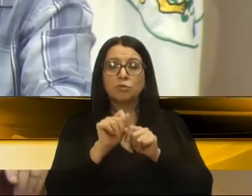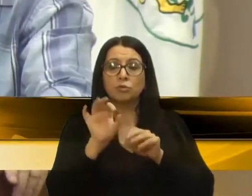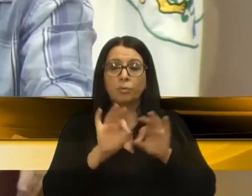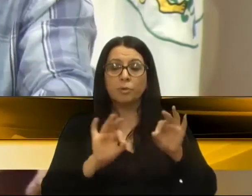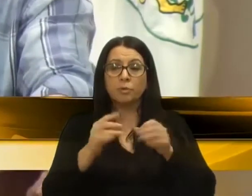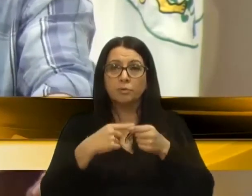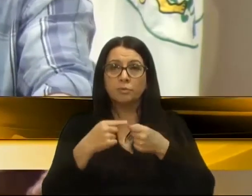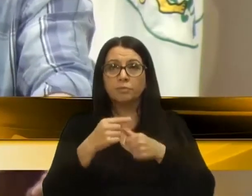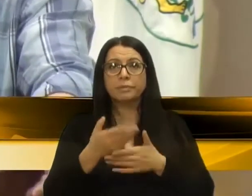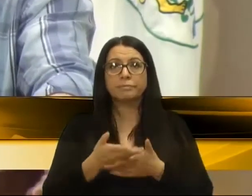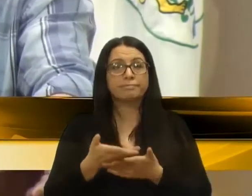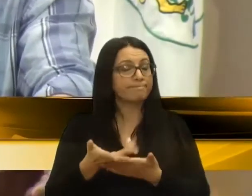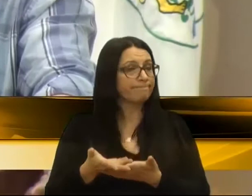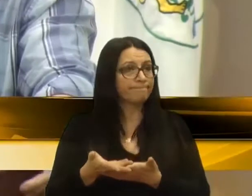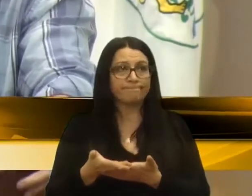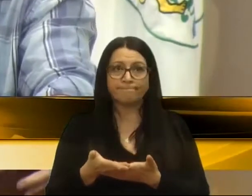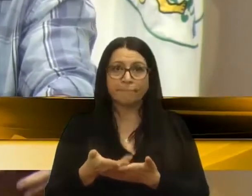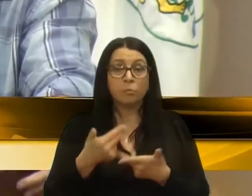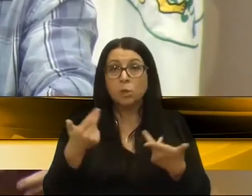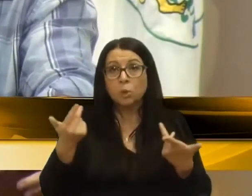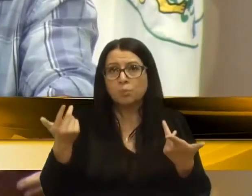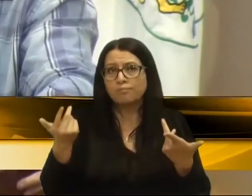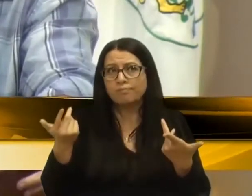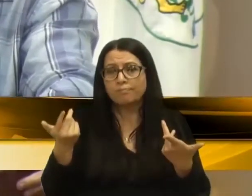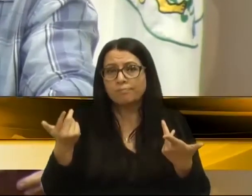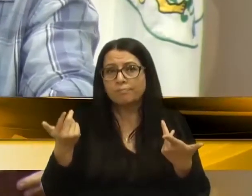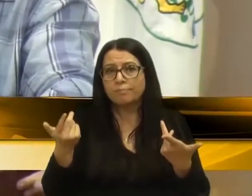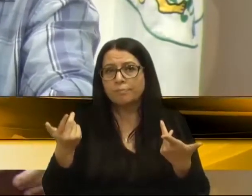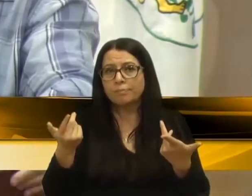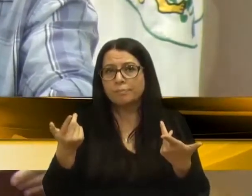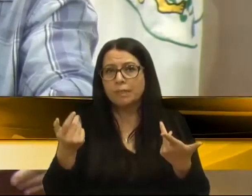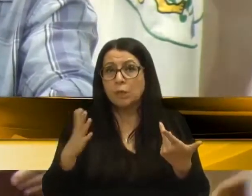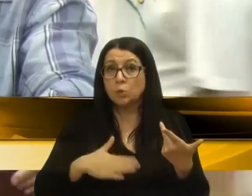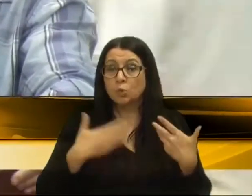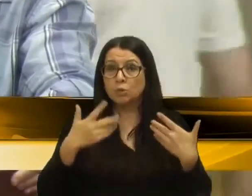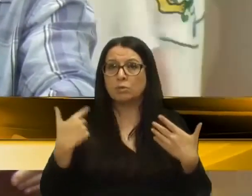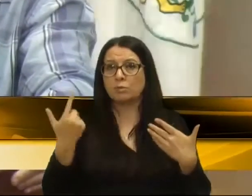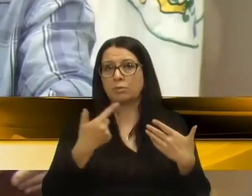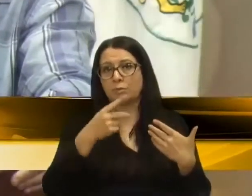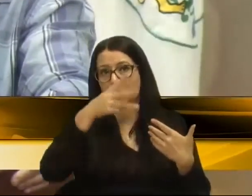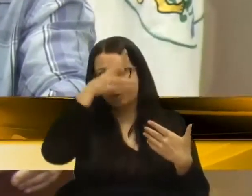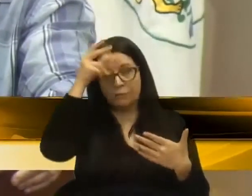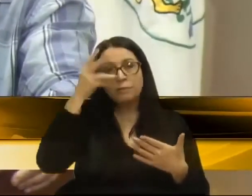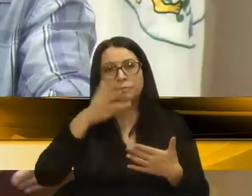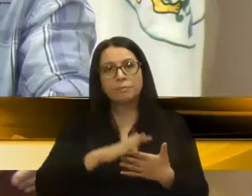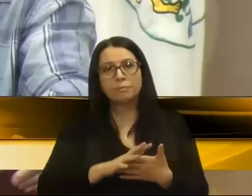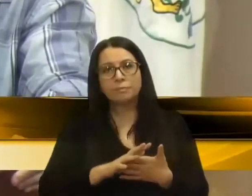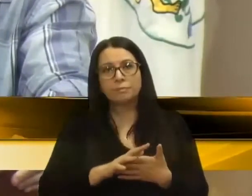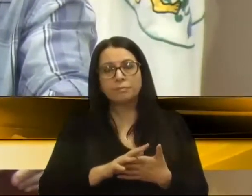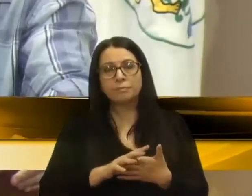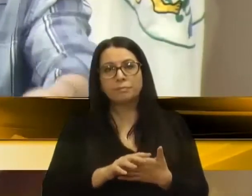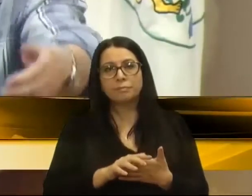diretor é uma coisa assombrosa, né, de parte do Executivo, né, de não